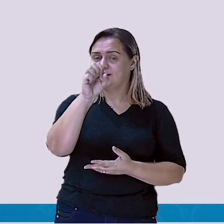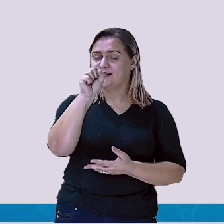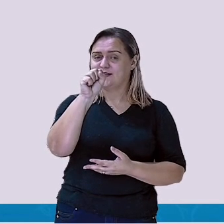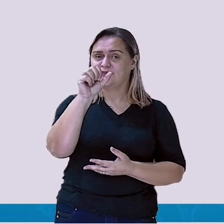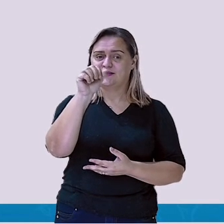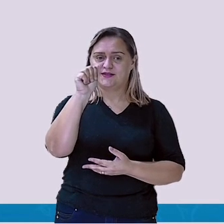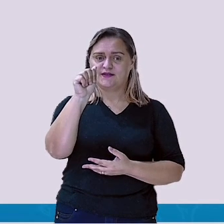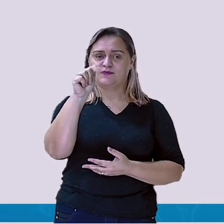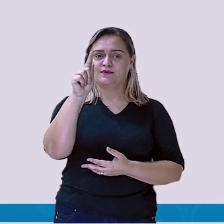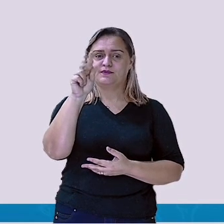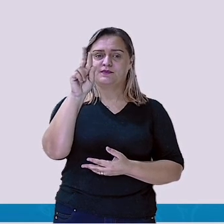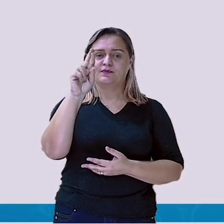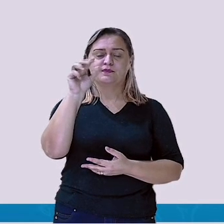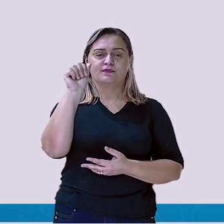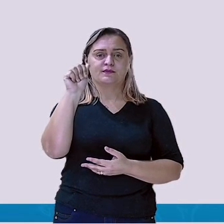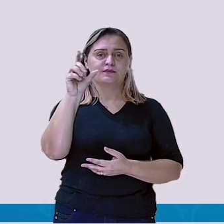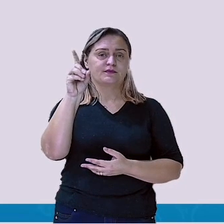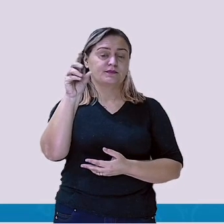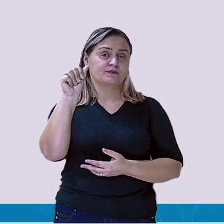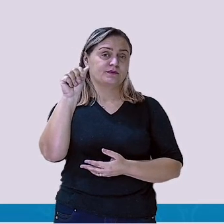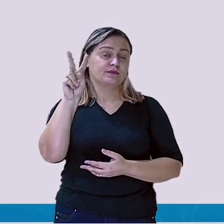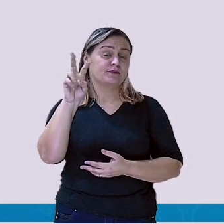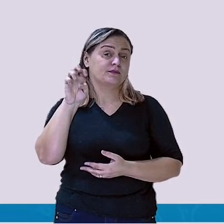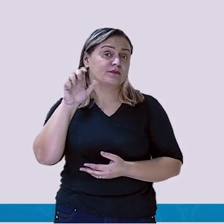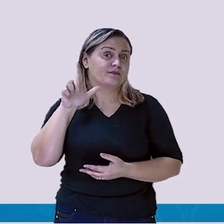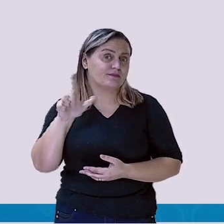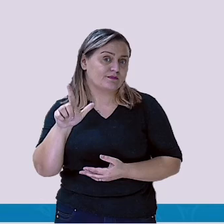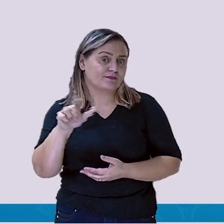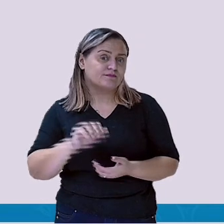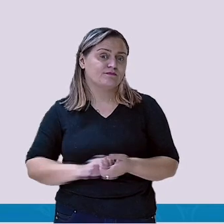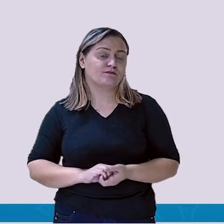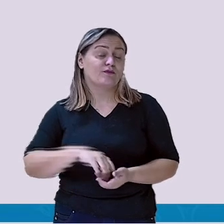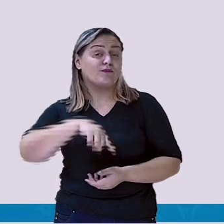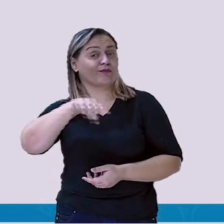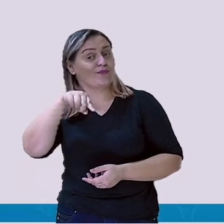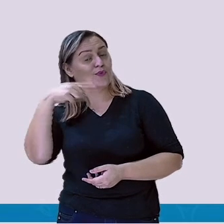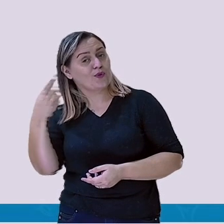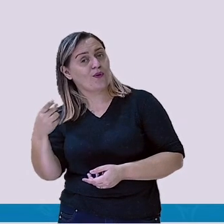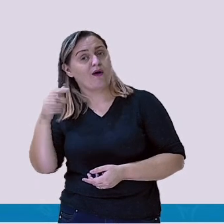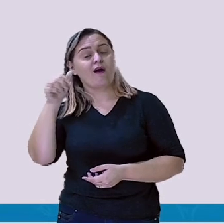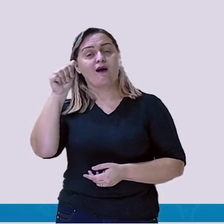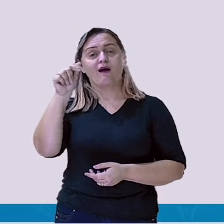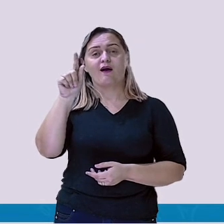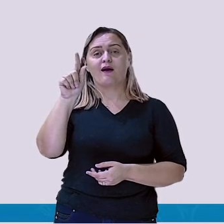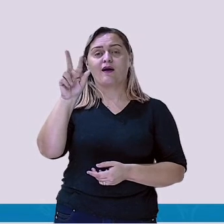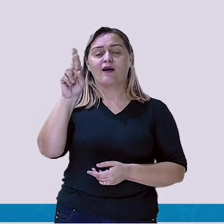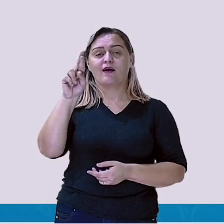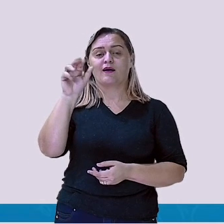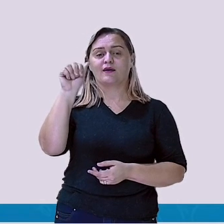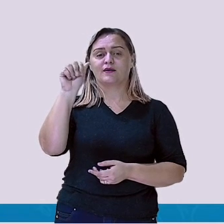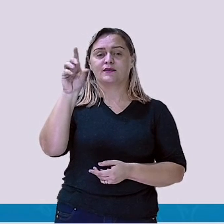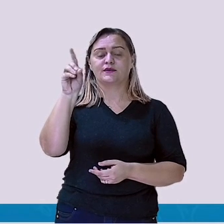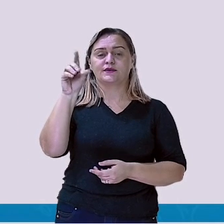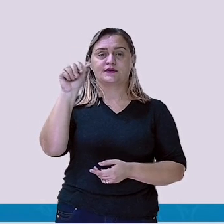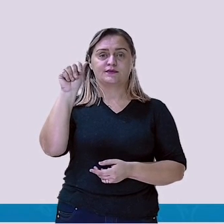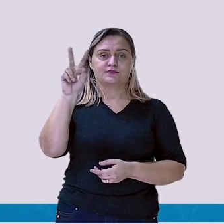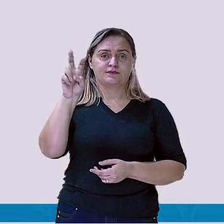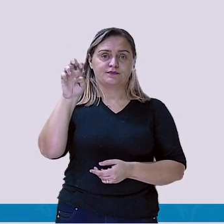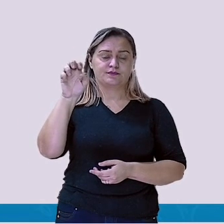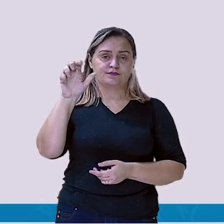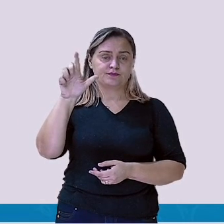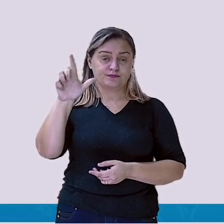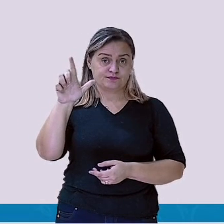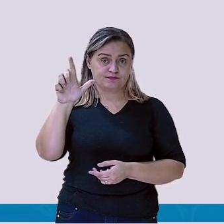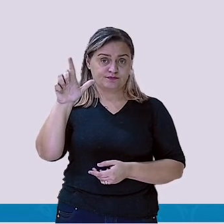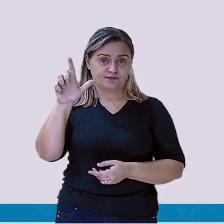Antônimos ou sinônimos? Opostas ou iguais? Nós temos sorridente e alegre.